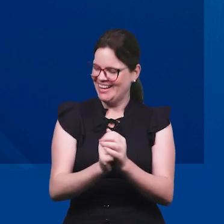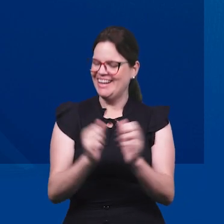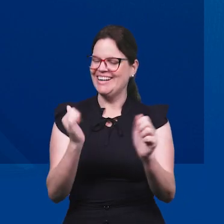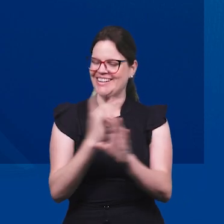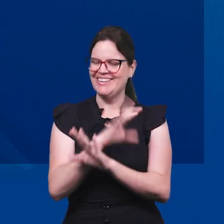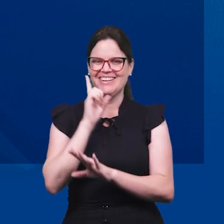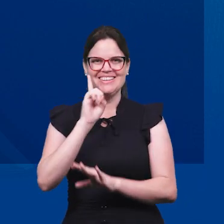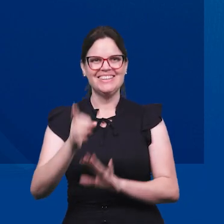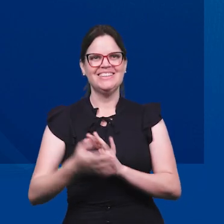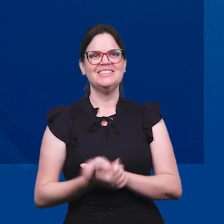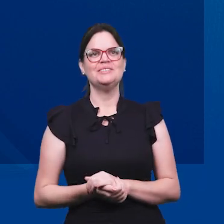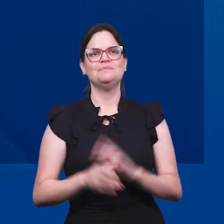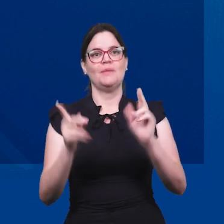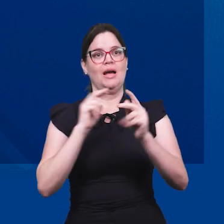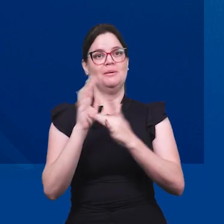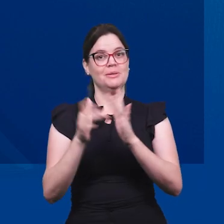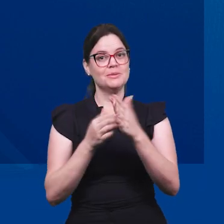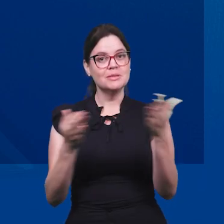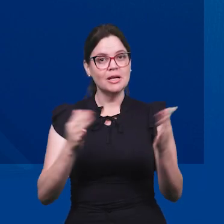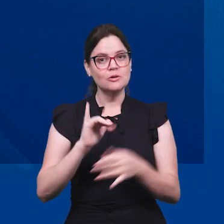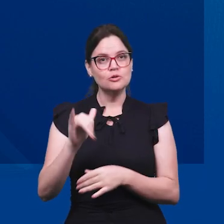Pai, Senhor João.